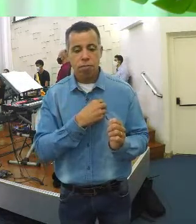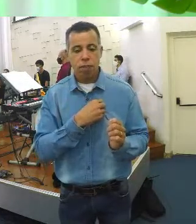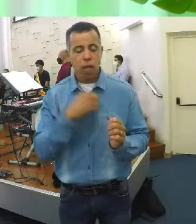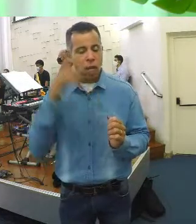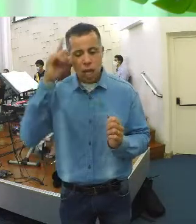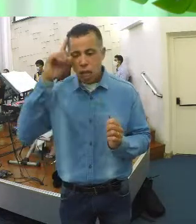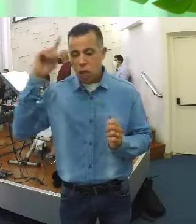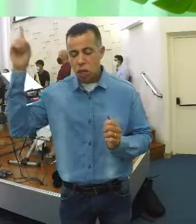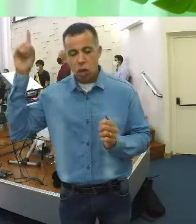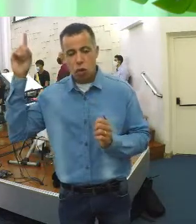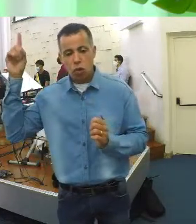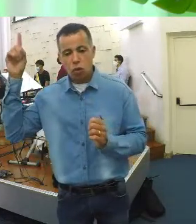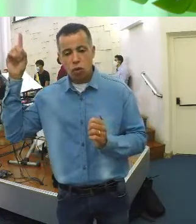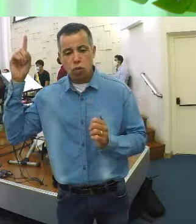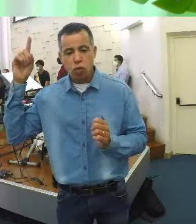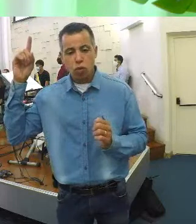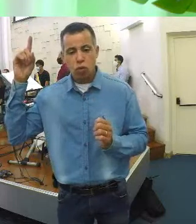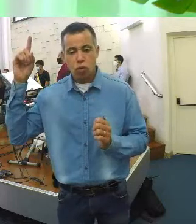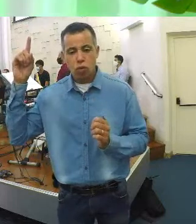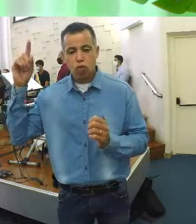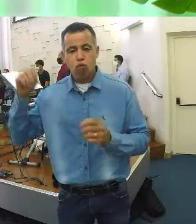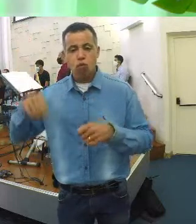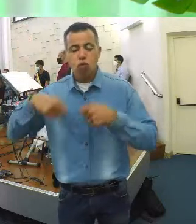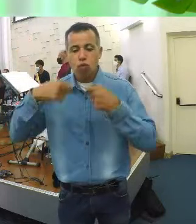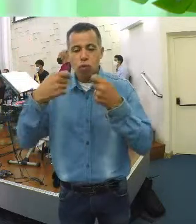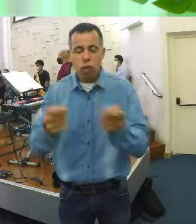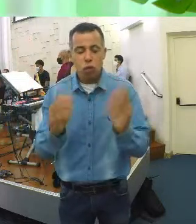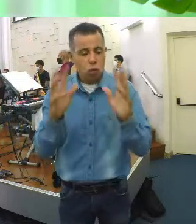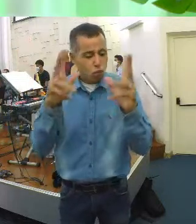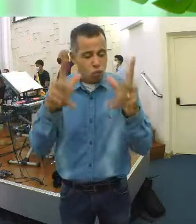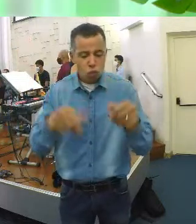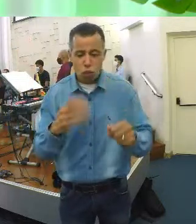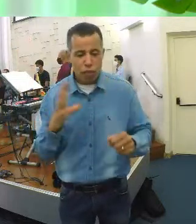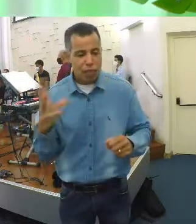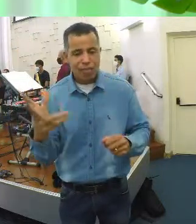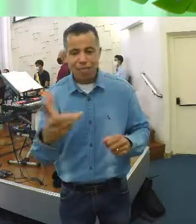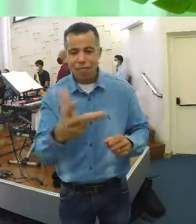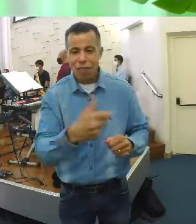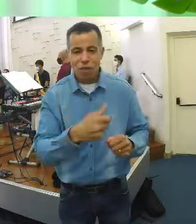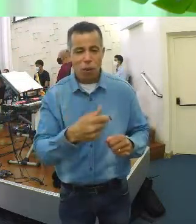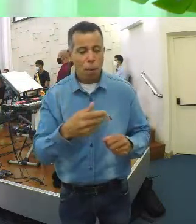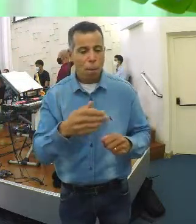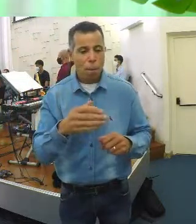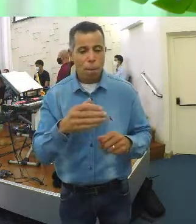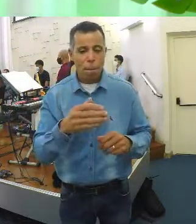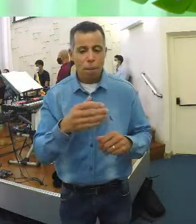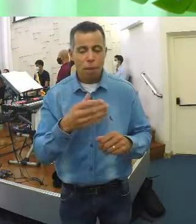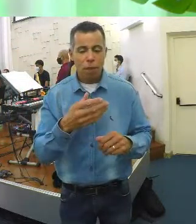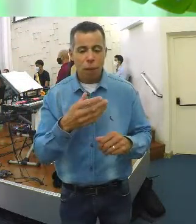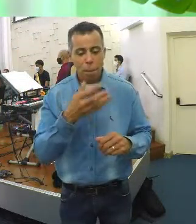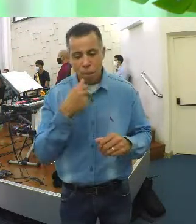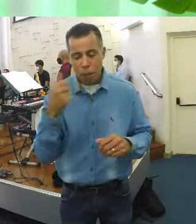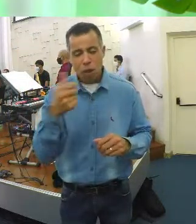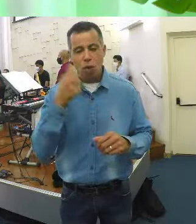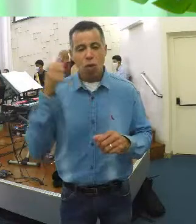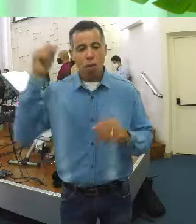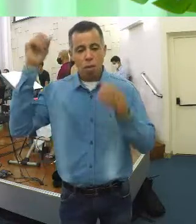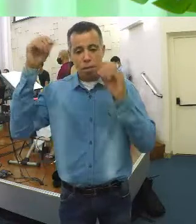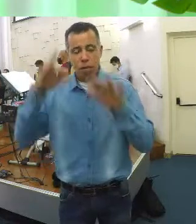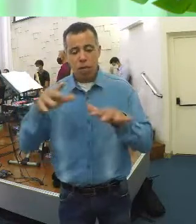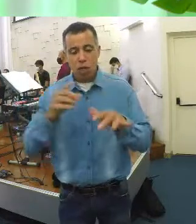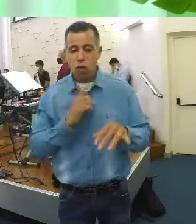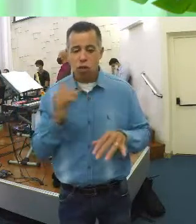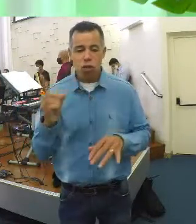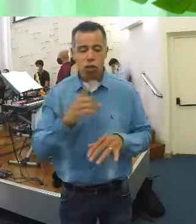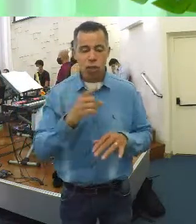tudo. A salvação é tudo, a maior bênção que alguém pode encontrar, a maior bênção da vida cristã. Nós temos servido ao Senhor com essa